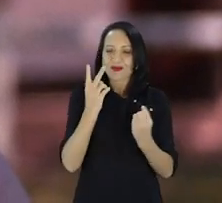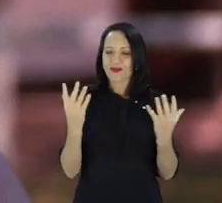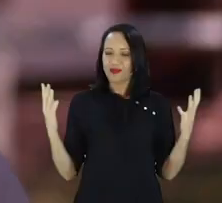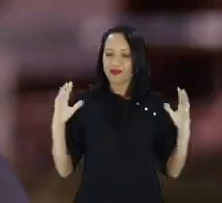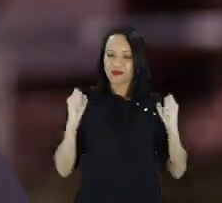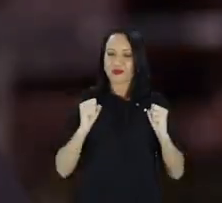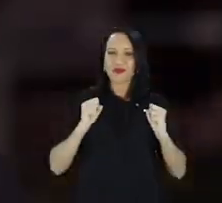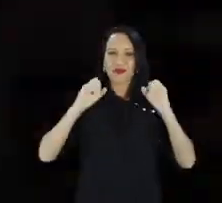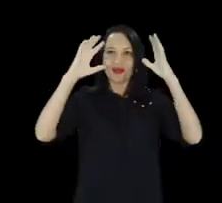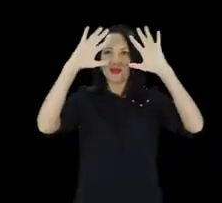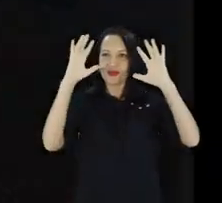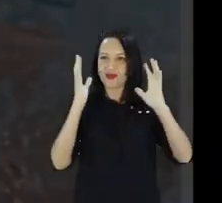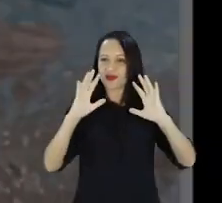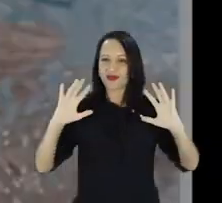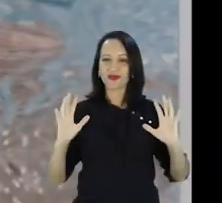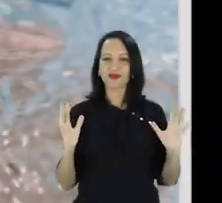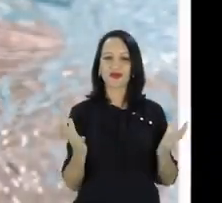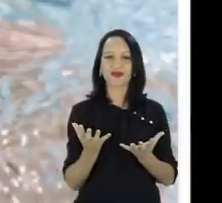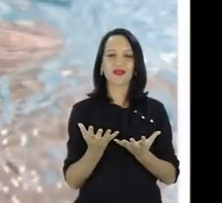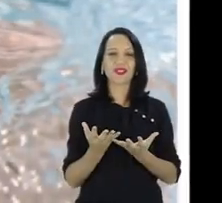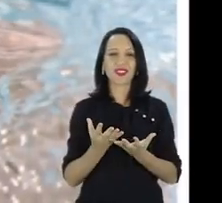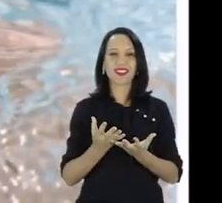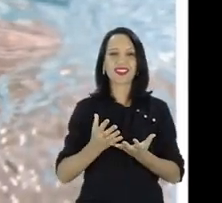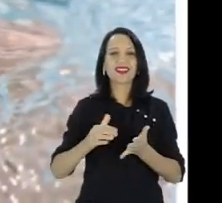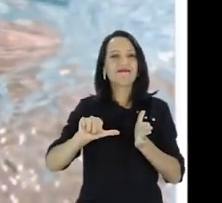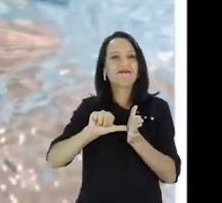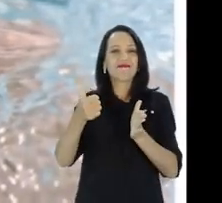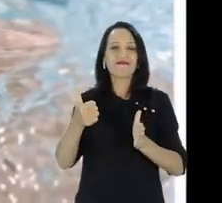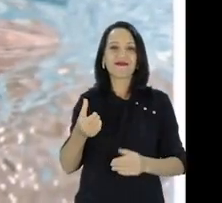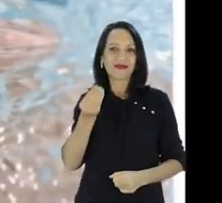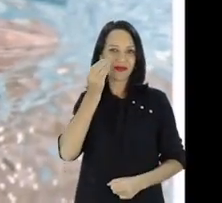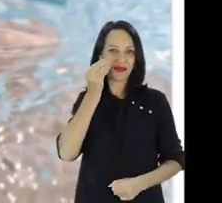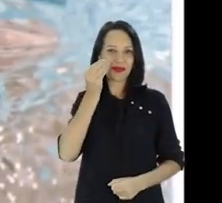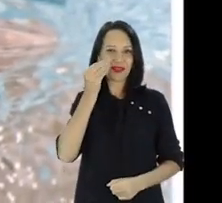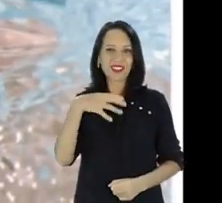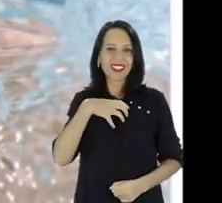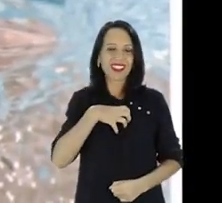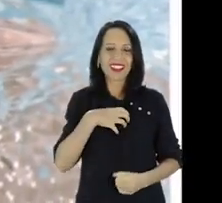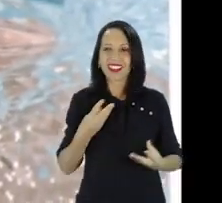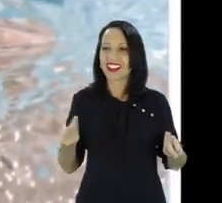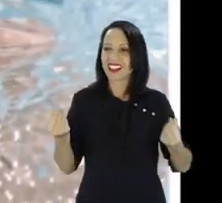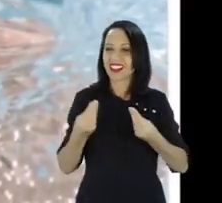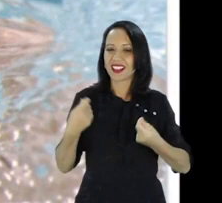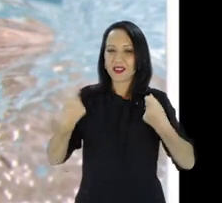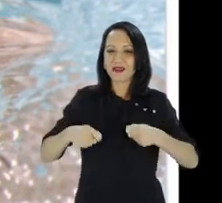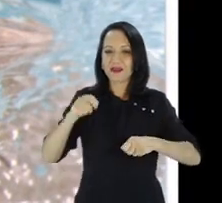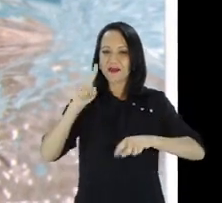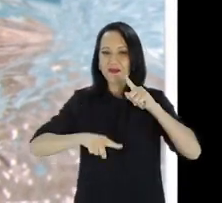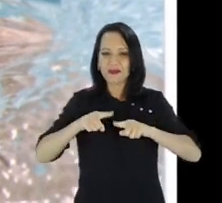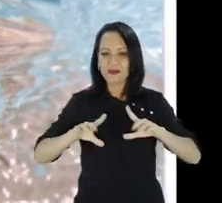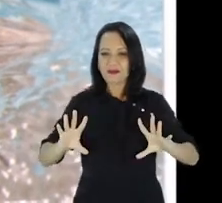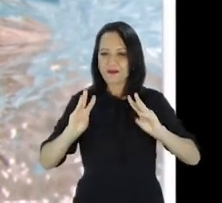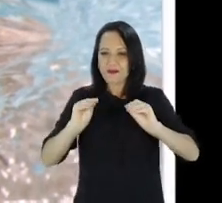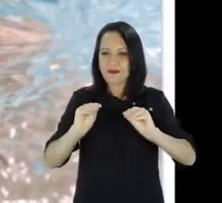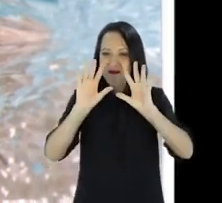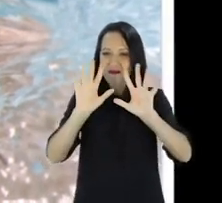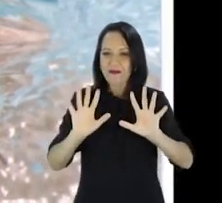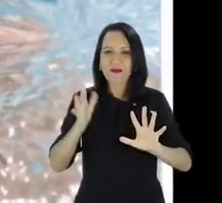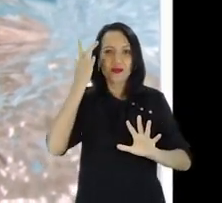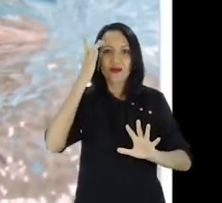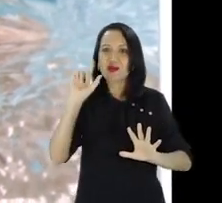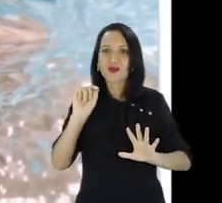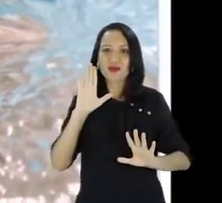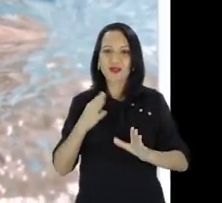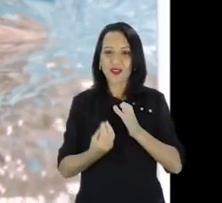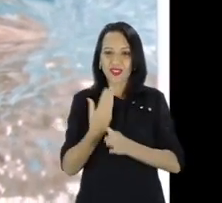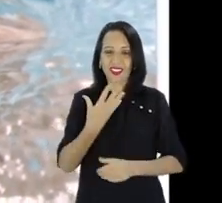que precisava ter uma forma foi Acho que a primeira experiência que eu tive assim a sensação de que eu precisava materializar alguma coisa eu não sabia o que que ela era mas ela